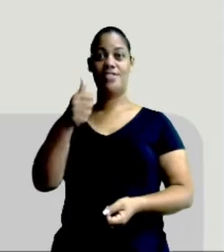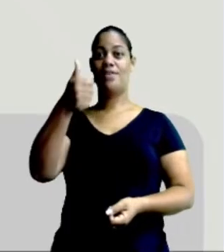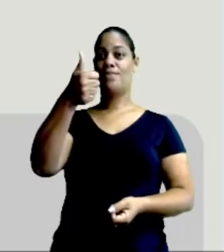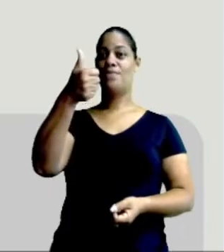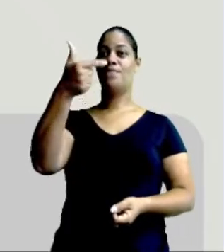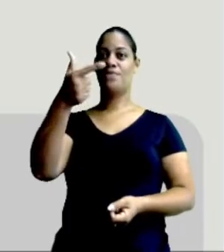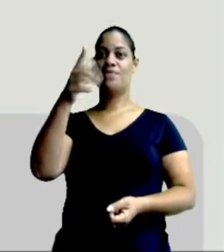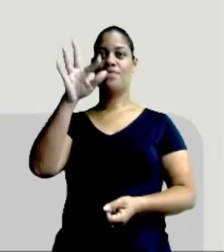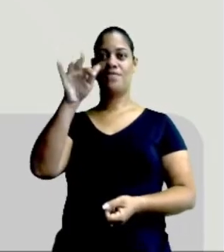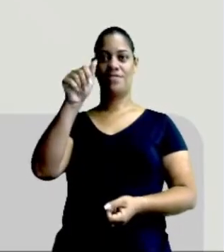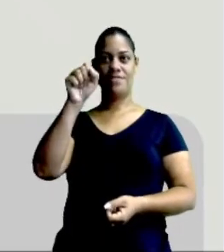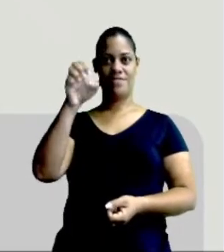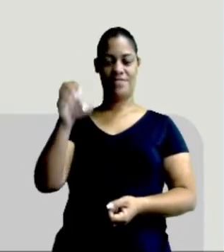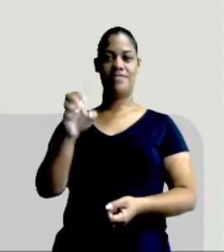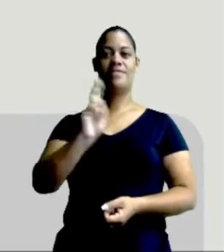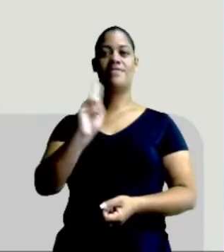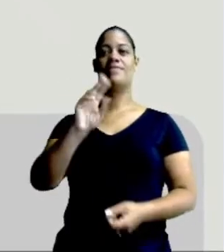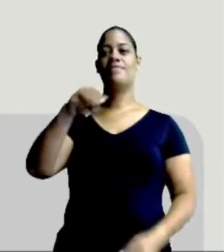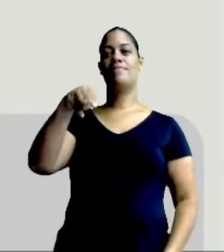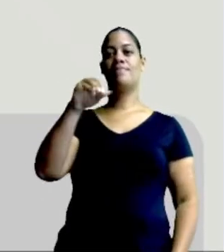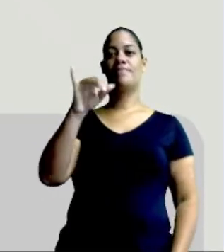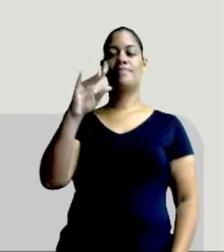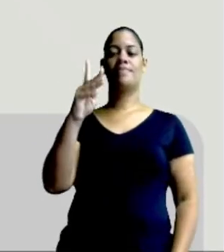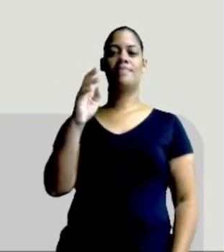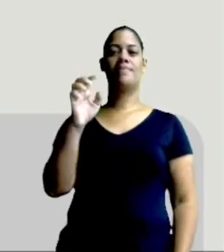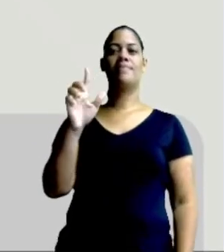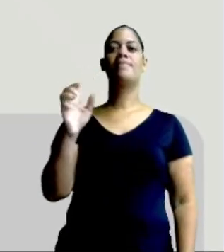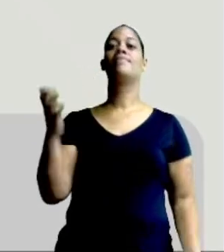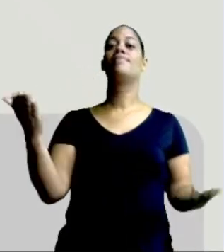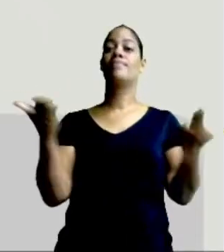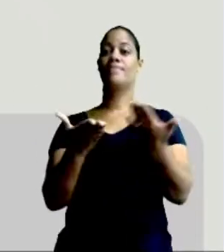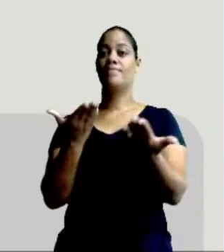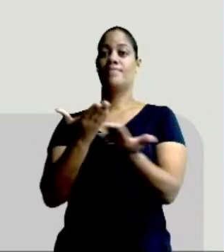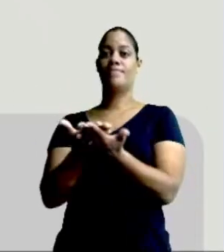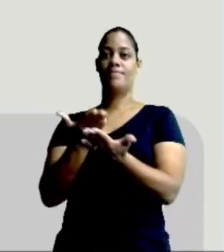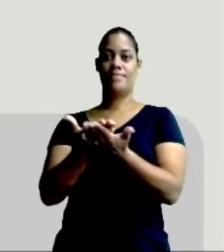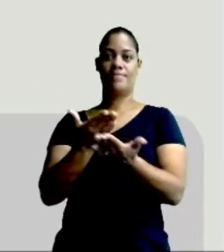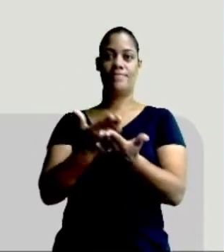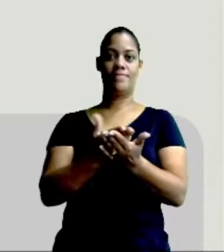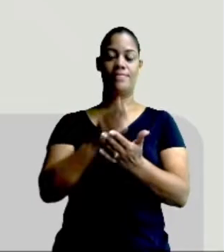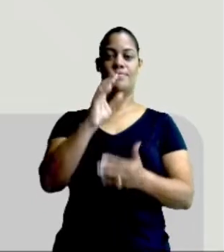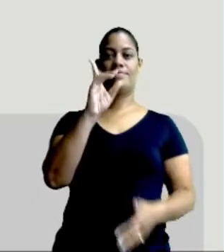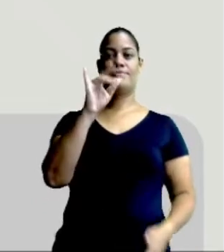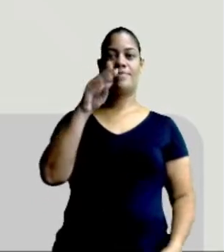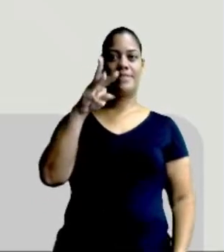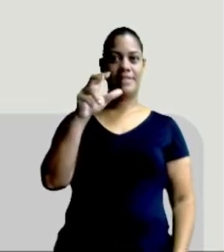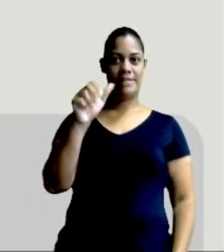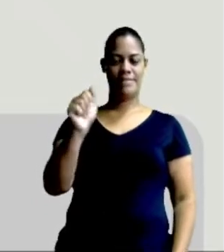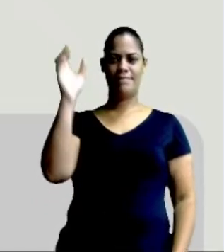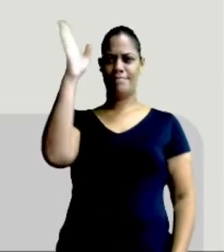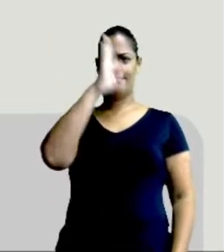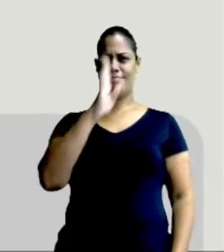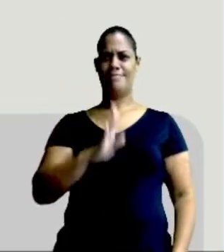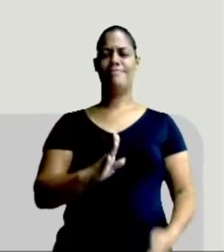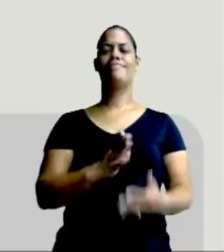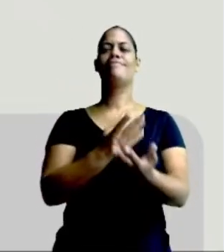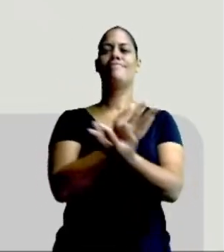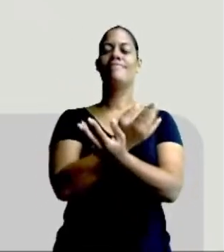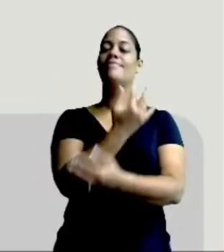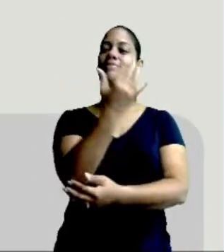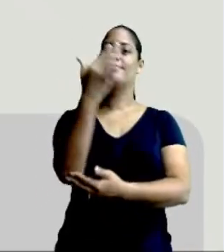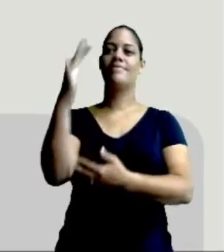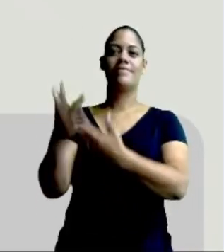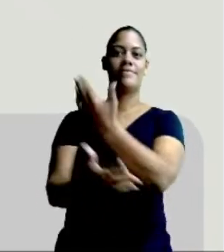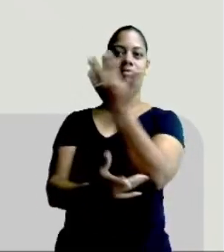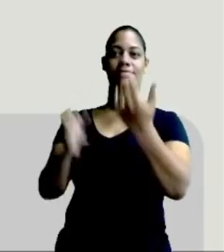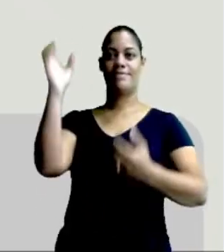e 2. Eu me chamo Michele e o tema da nossa aula de hoje é Clima e Vegetação no Brasil. Nossa